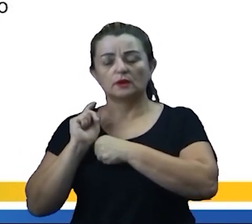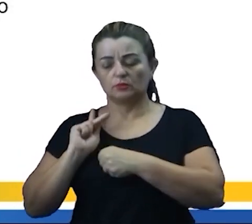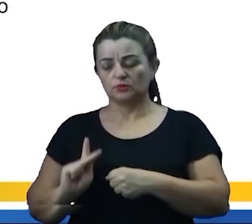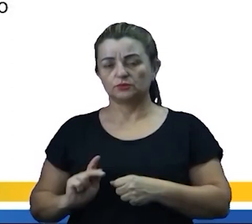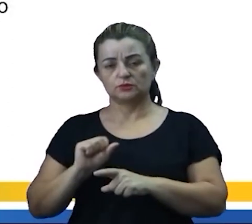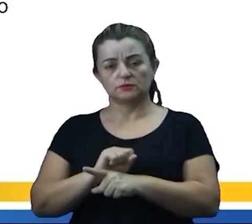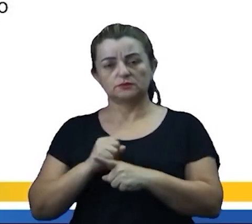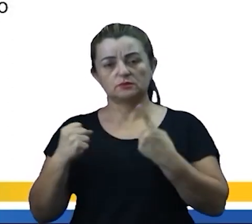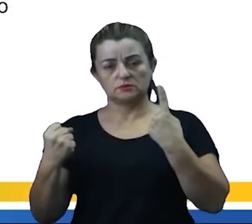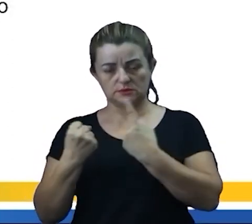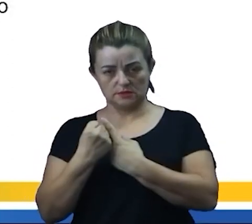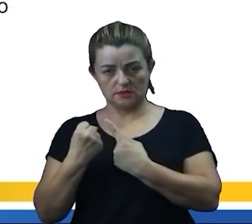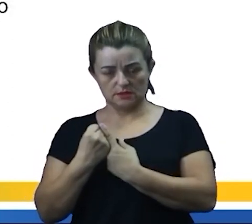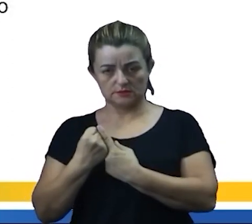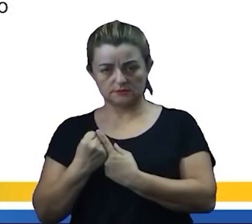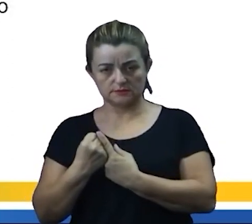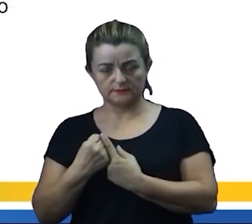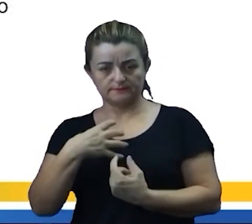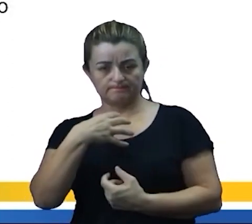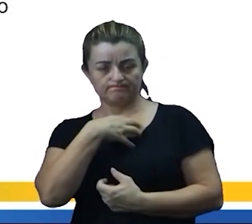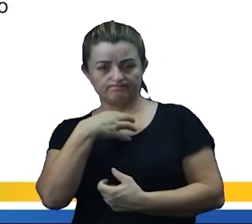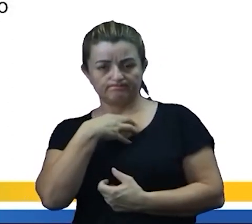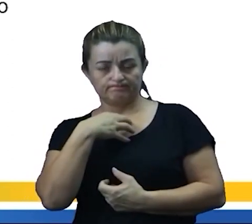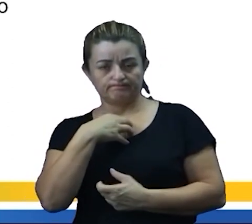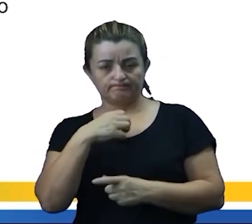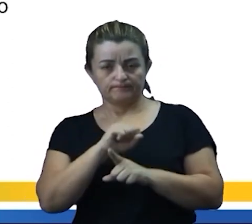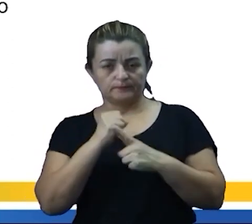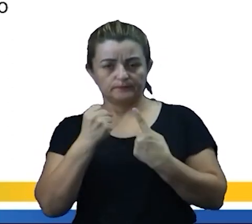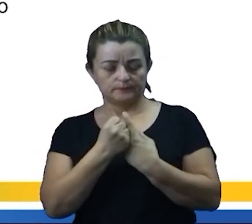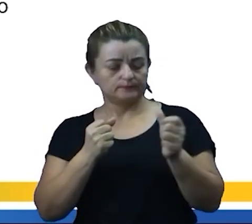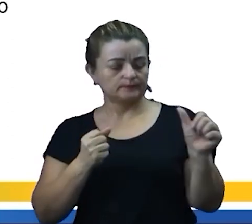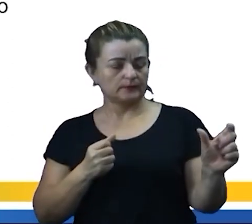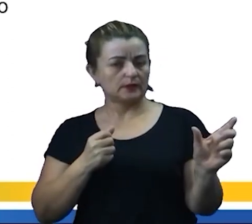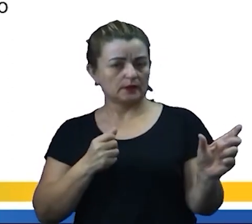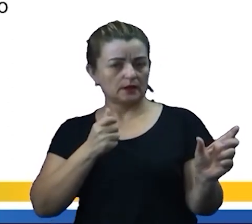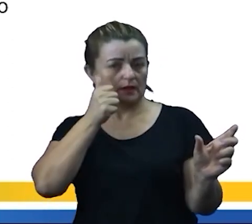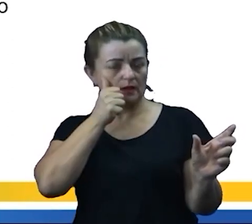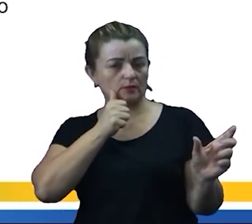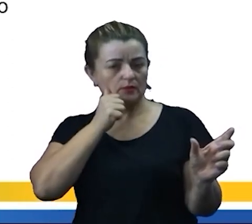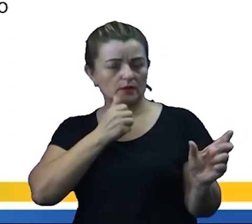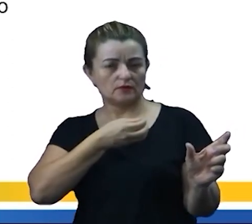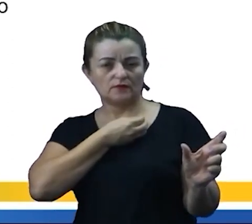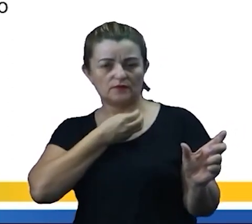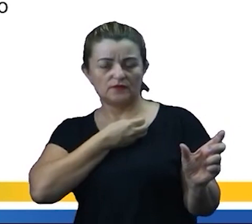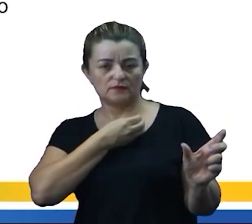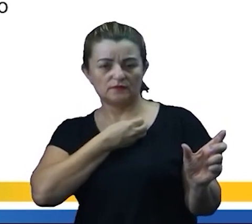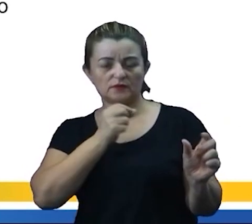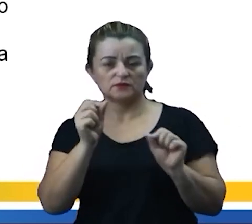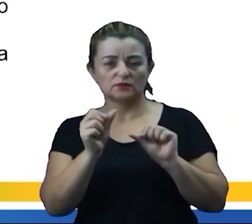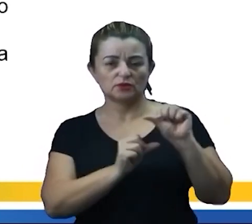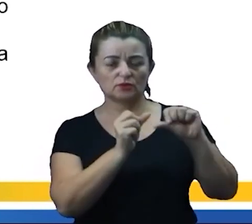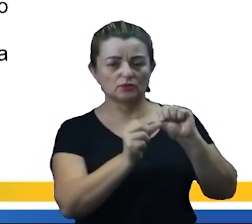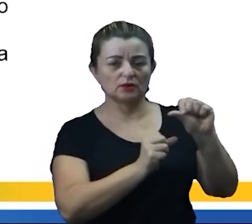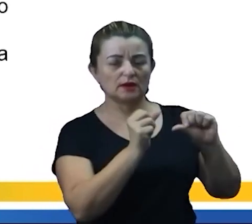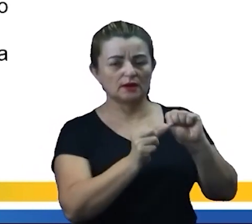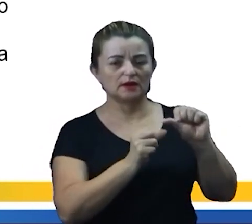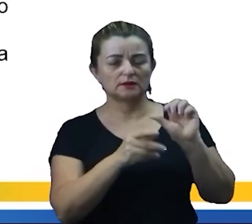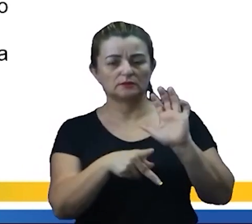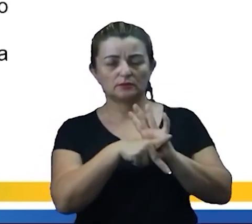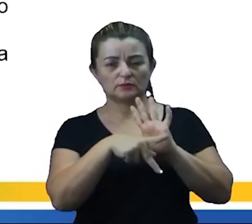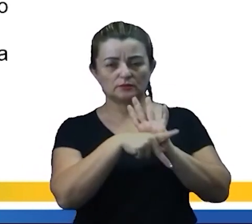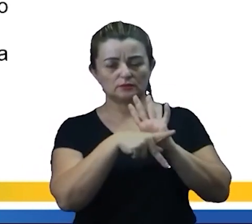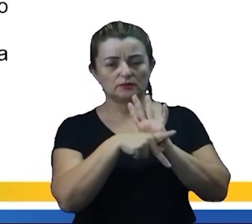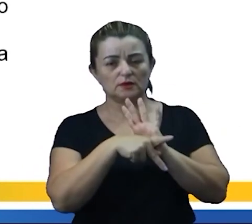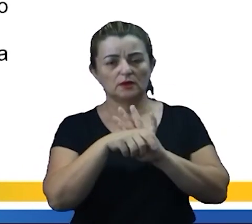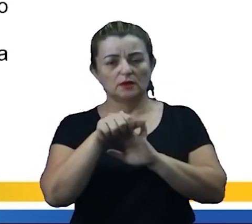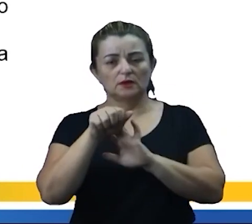seu romance. As características da sociedade em que Aurélia vivia são remodeladas na imaginação do narrador romântico.